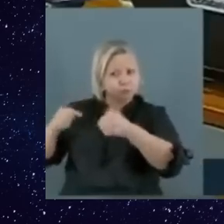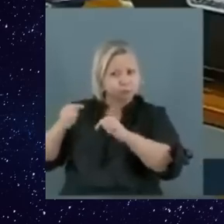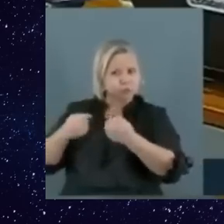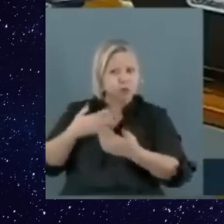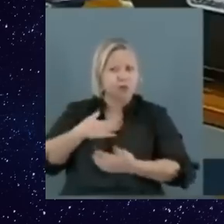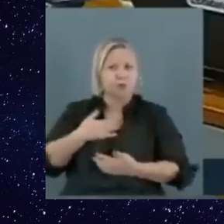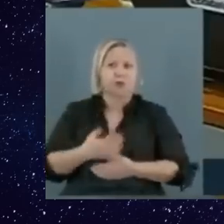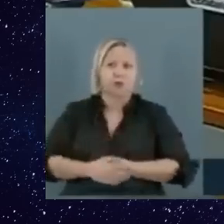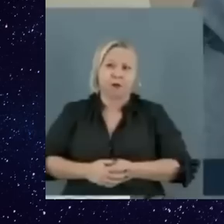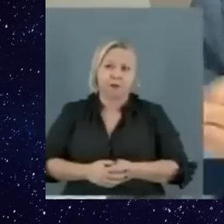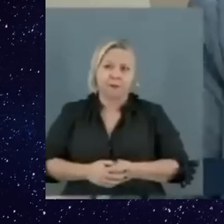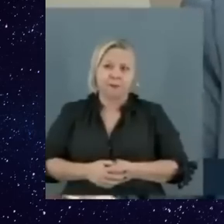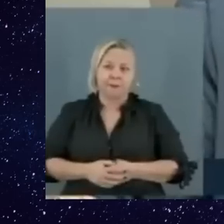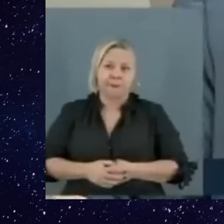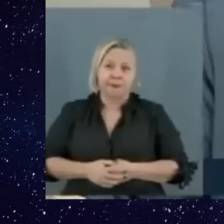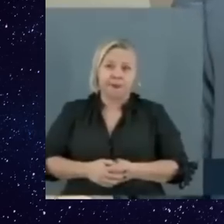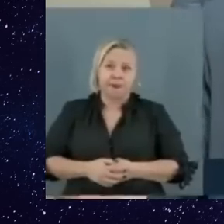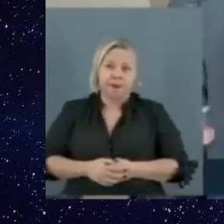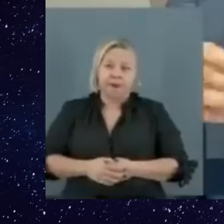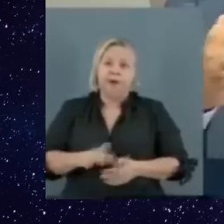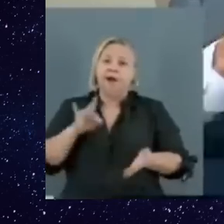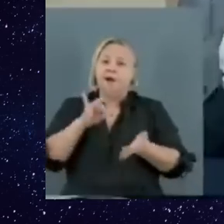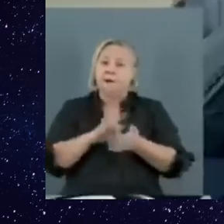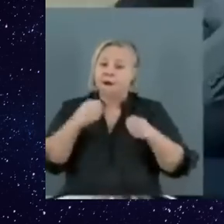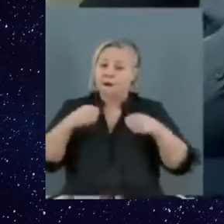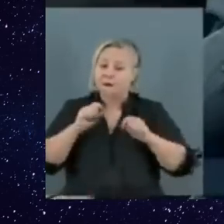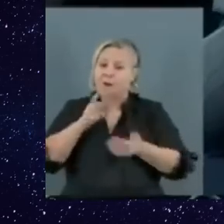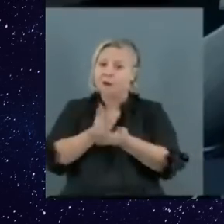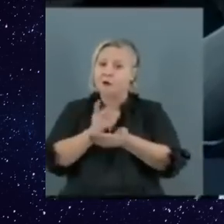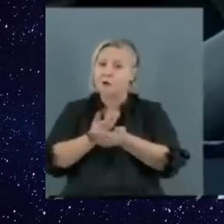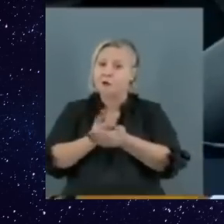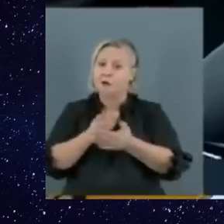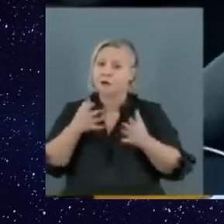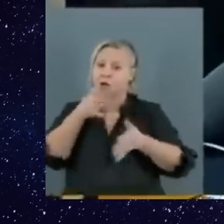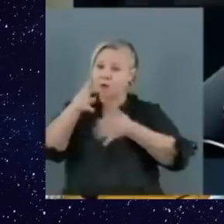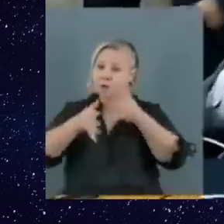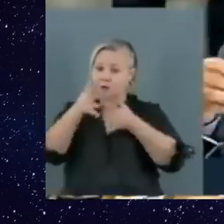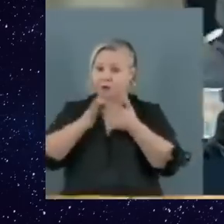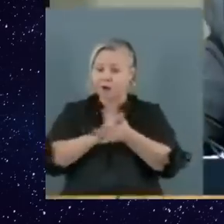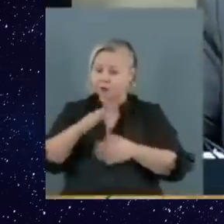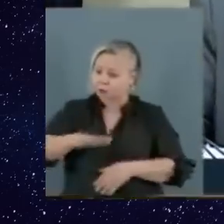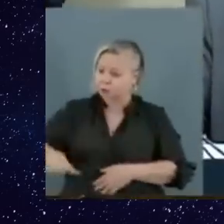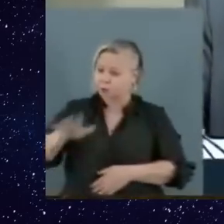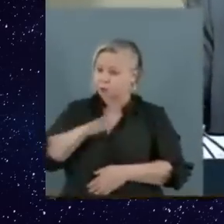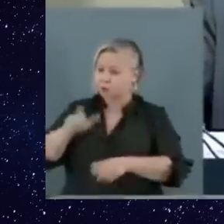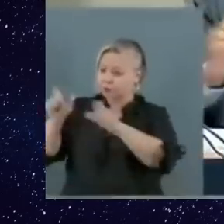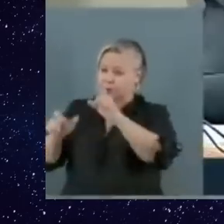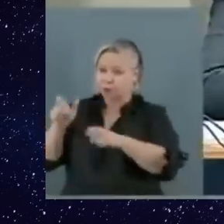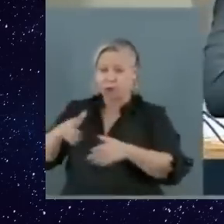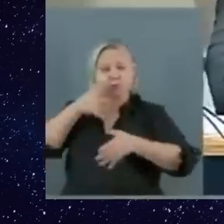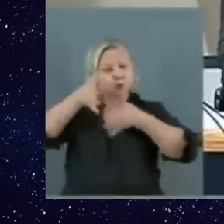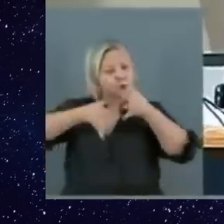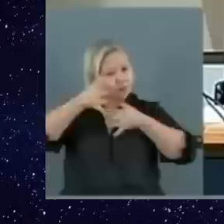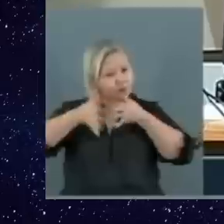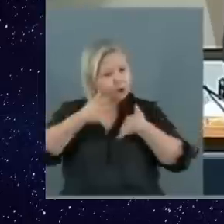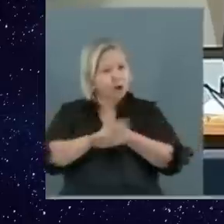Audiência pública. Porque, na verdade, nós temos que manter a palavra do orador. Todos os colegas fizeram uso da palavra,